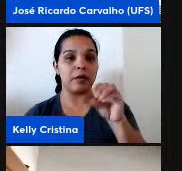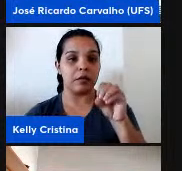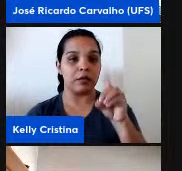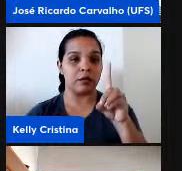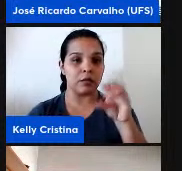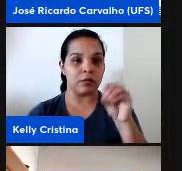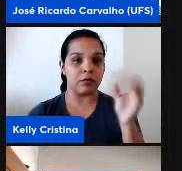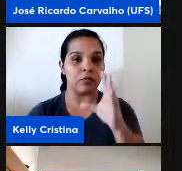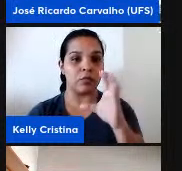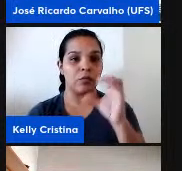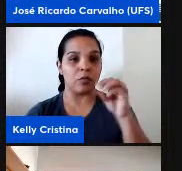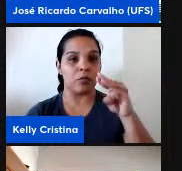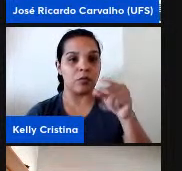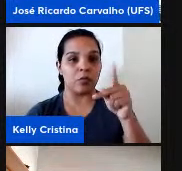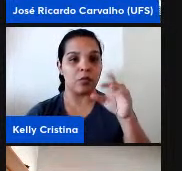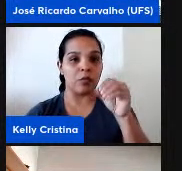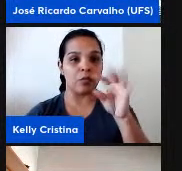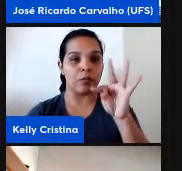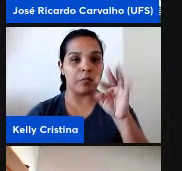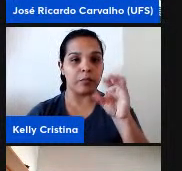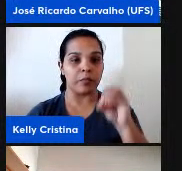do Bakhtin é de que